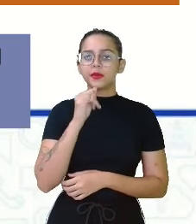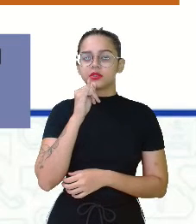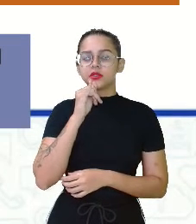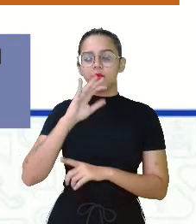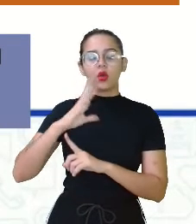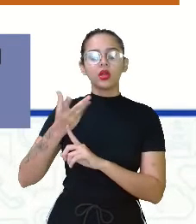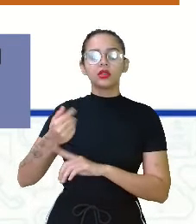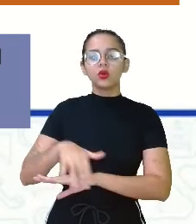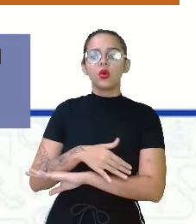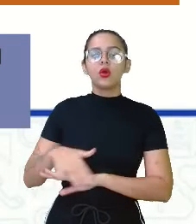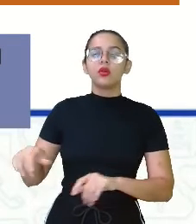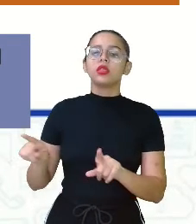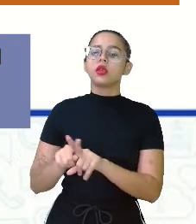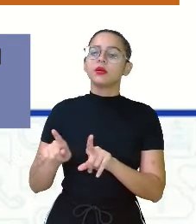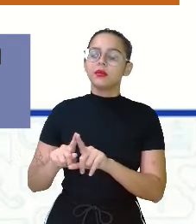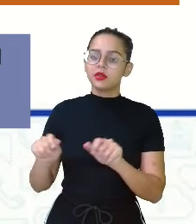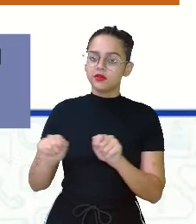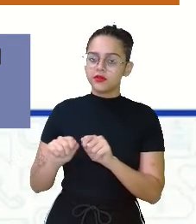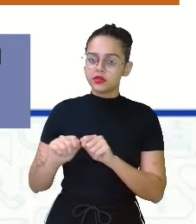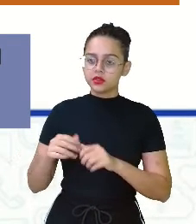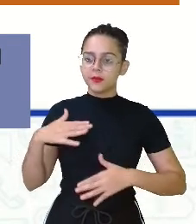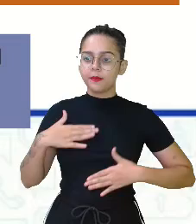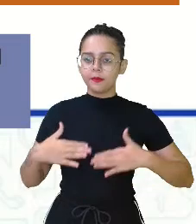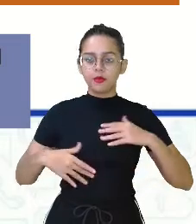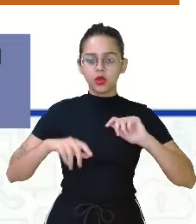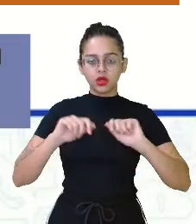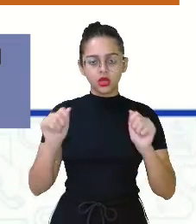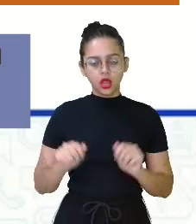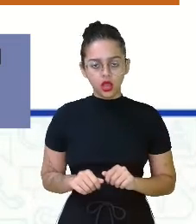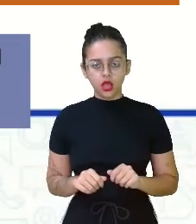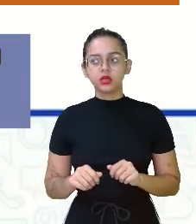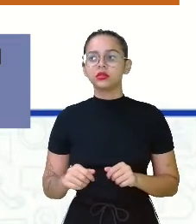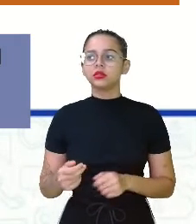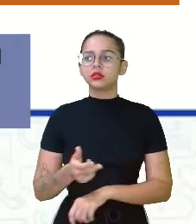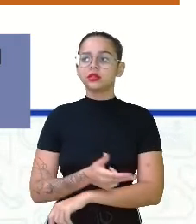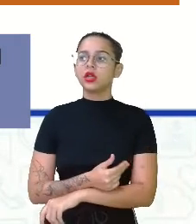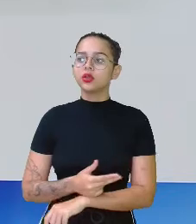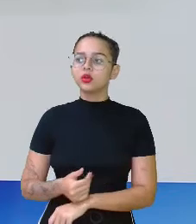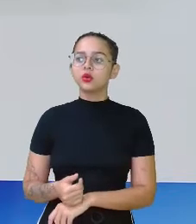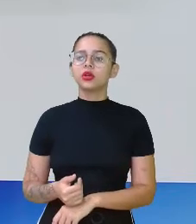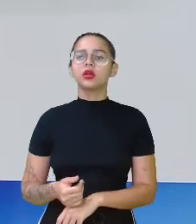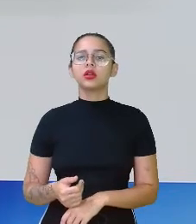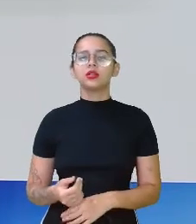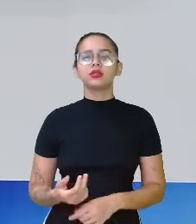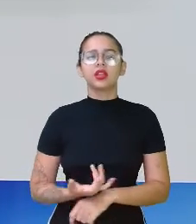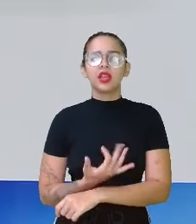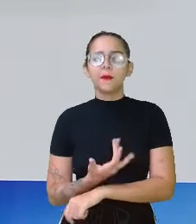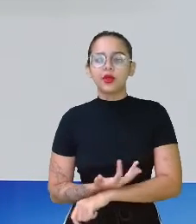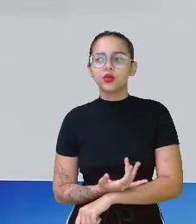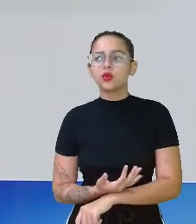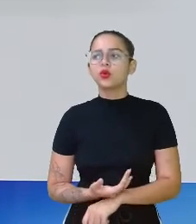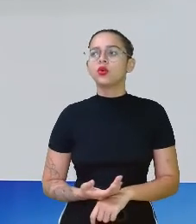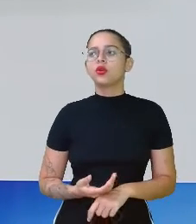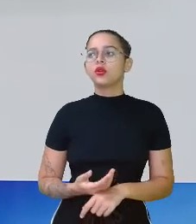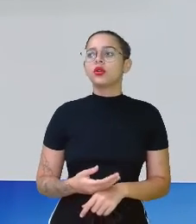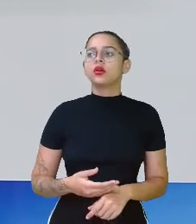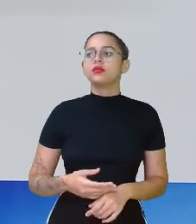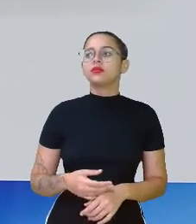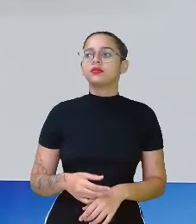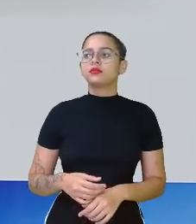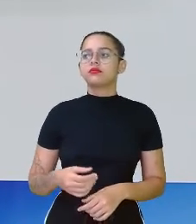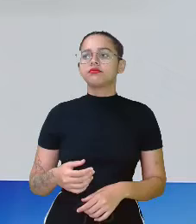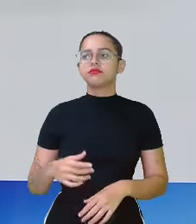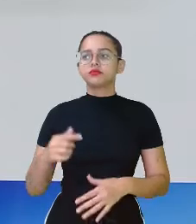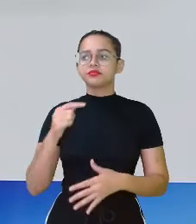performáticos, eles também estão fazendo body art, né? Sim. Que é um trabalho no corpo. Tatuagens, queimaduras, ferimentos, mutilações,